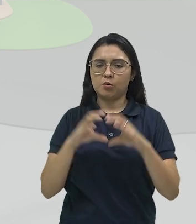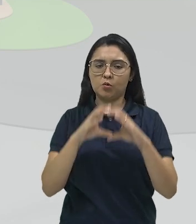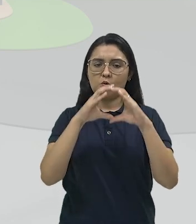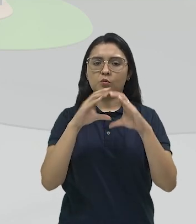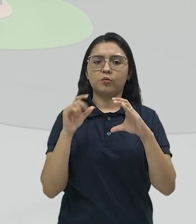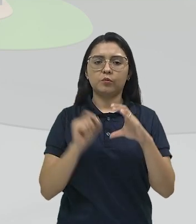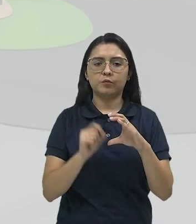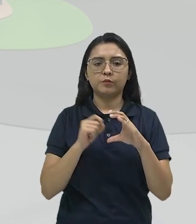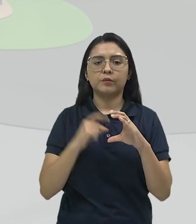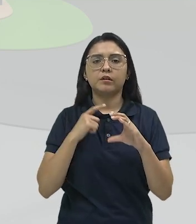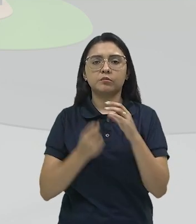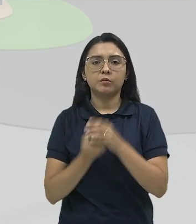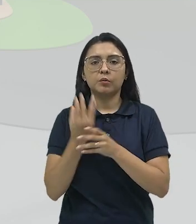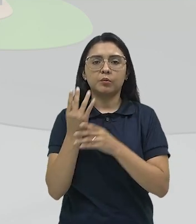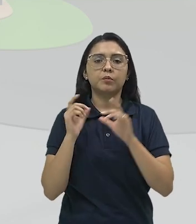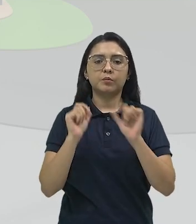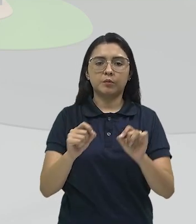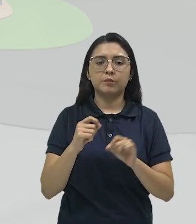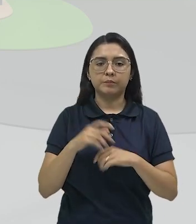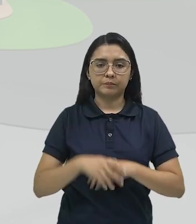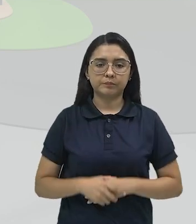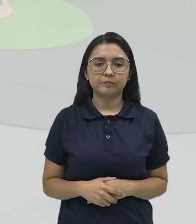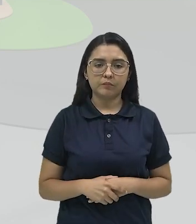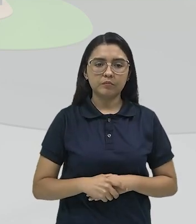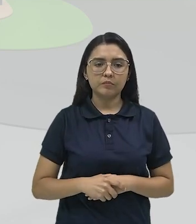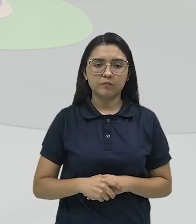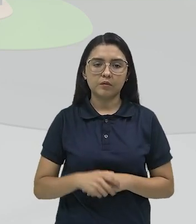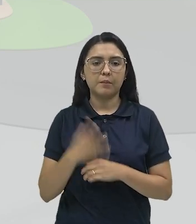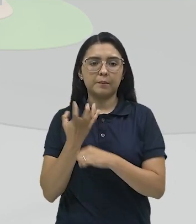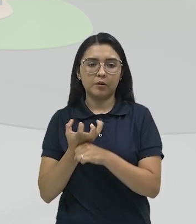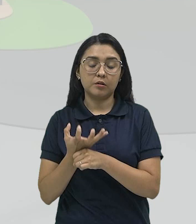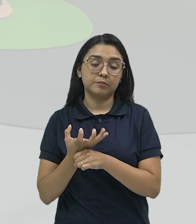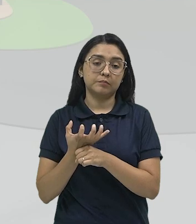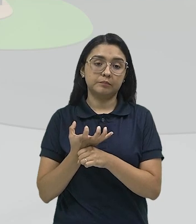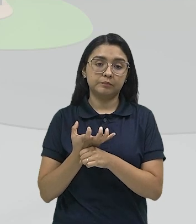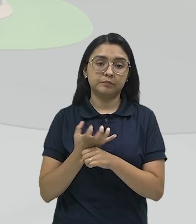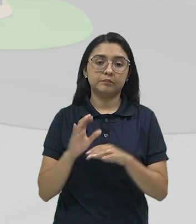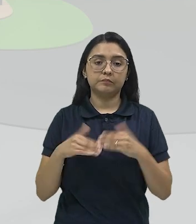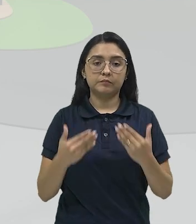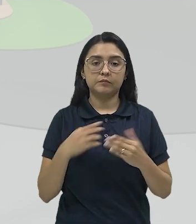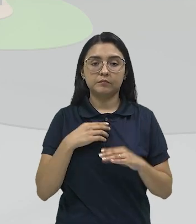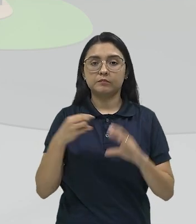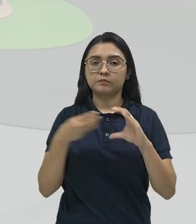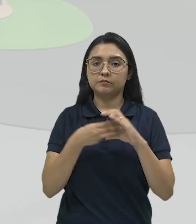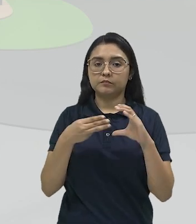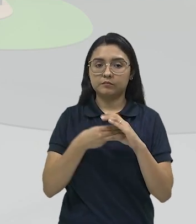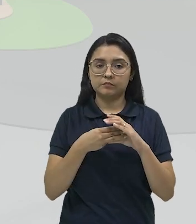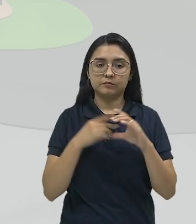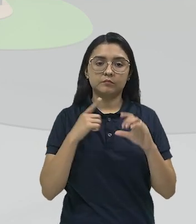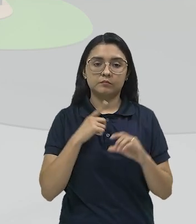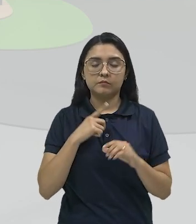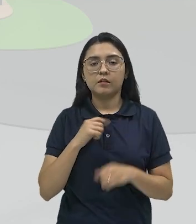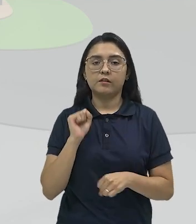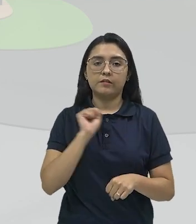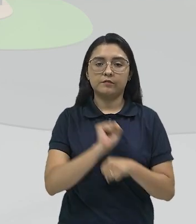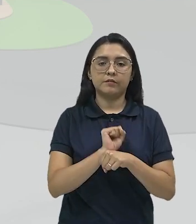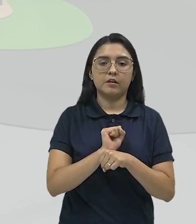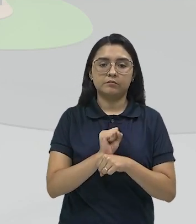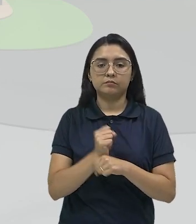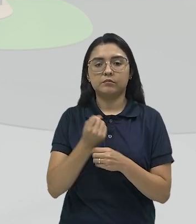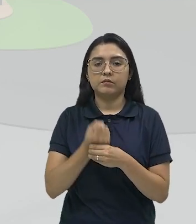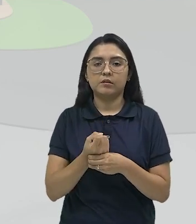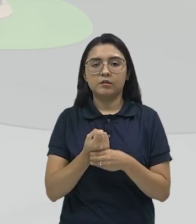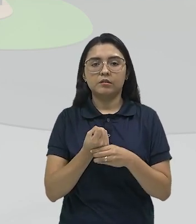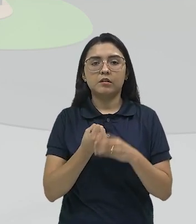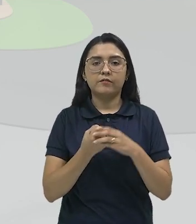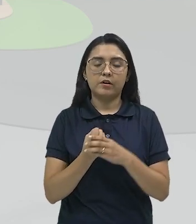vai dar origem a um pólipo, tá certo? Então essa célula ciliada, ela vai se fixar em um substrato e vai